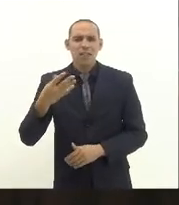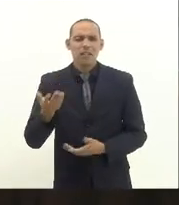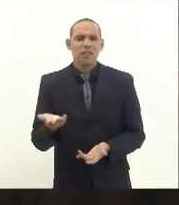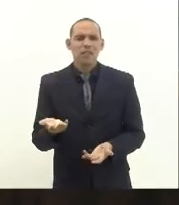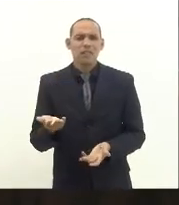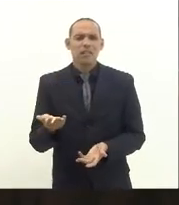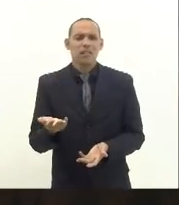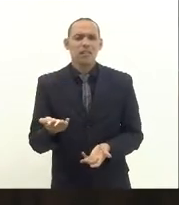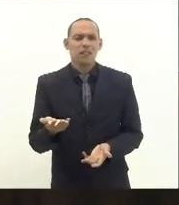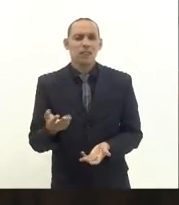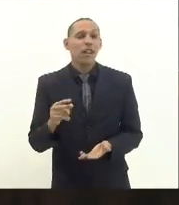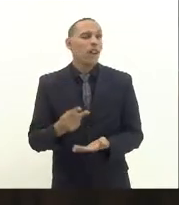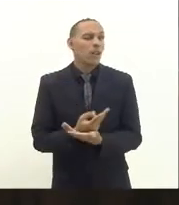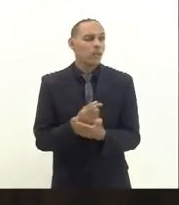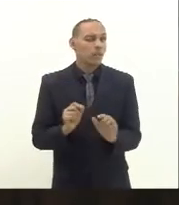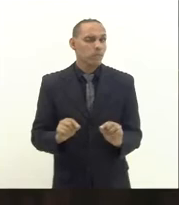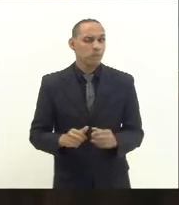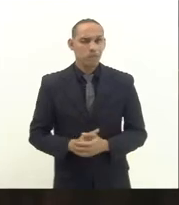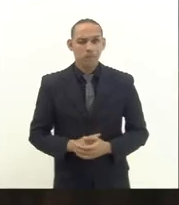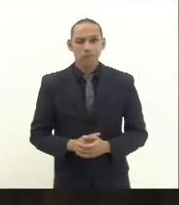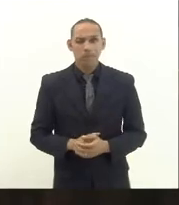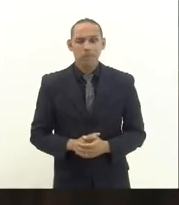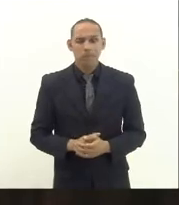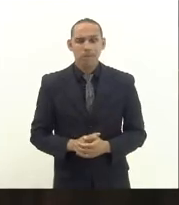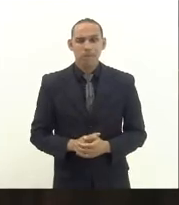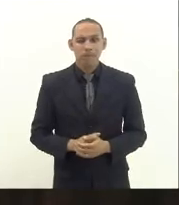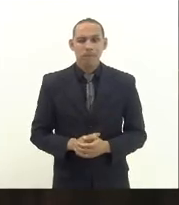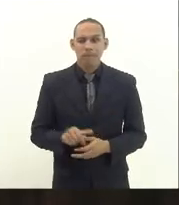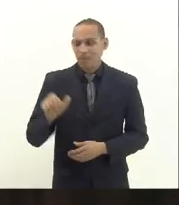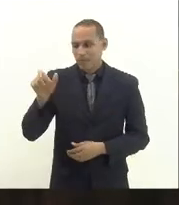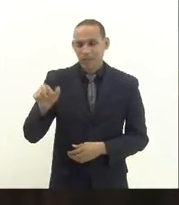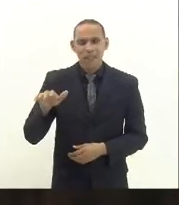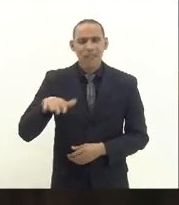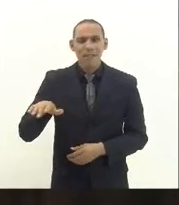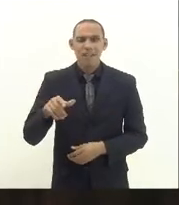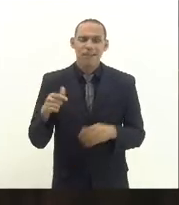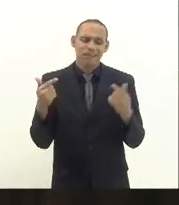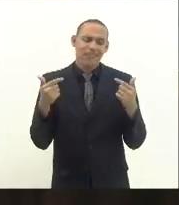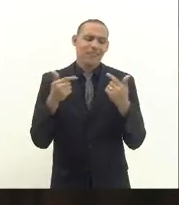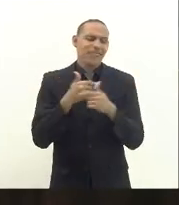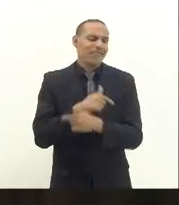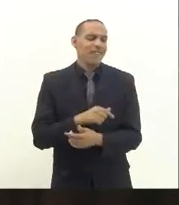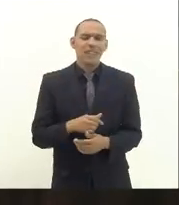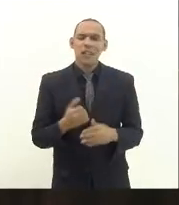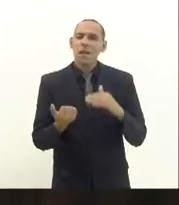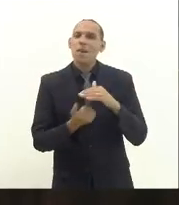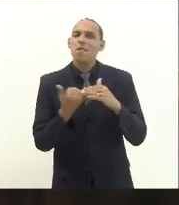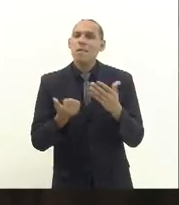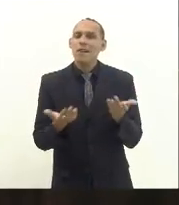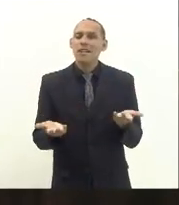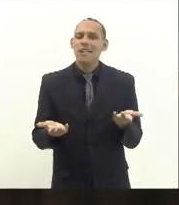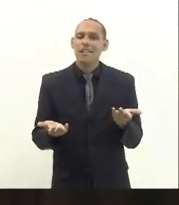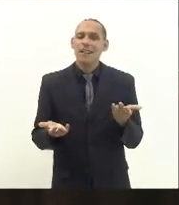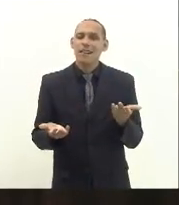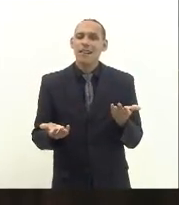sabe o que acontece eles começam a rir os empresários teve empresário pelo